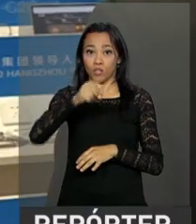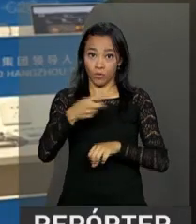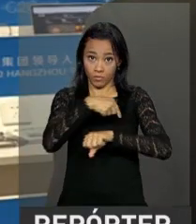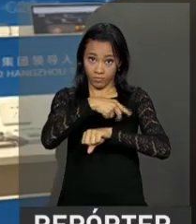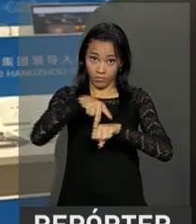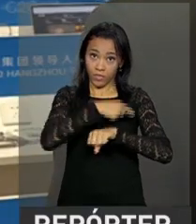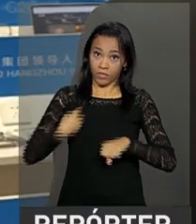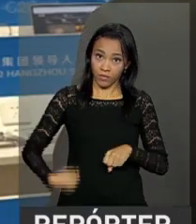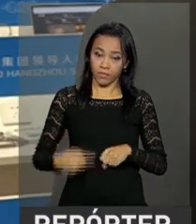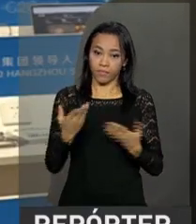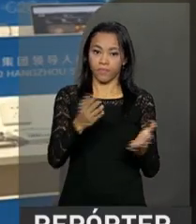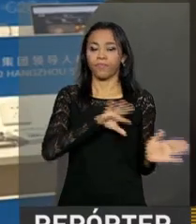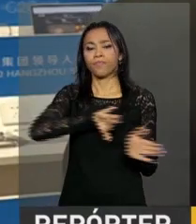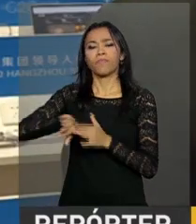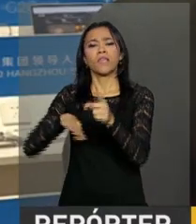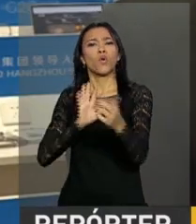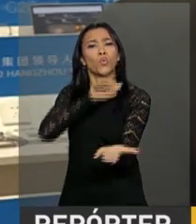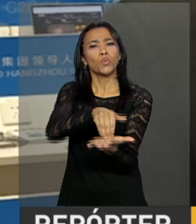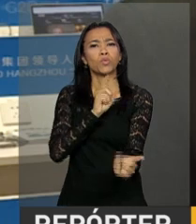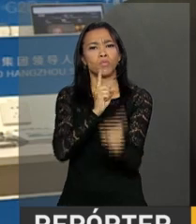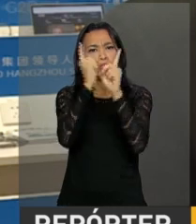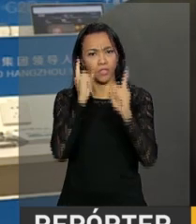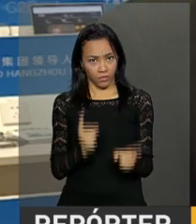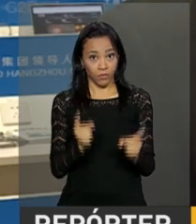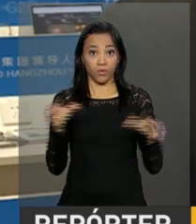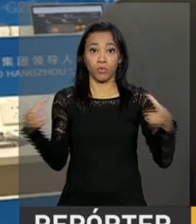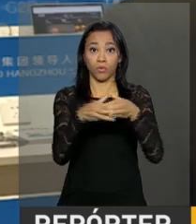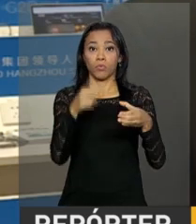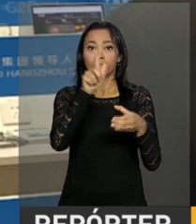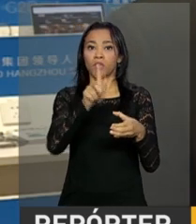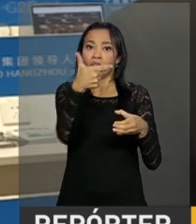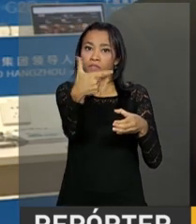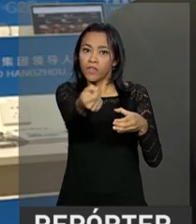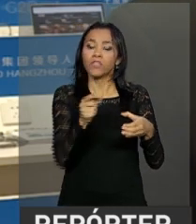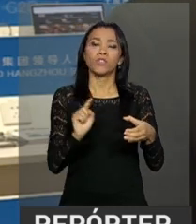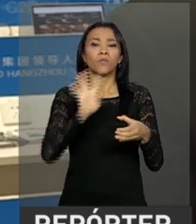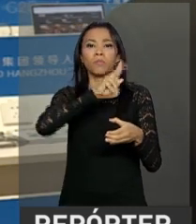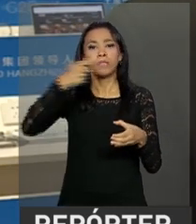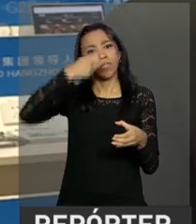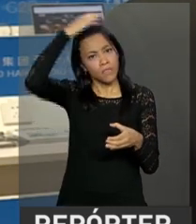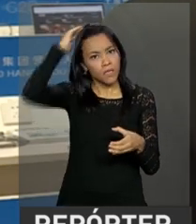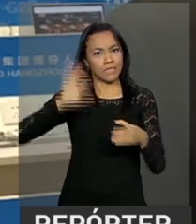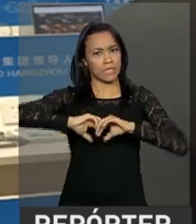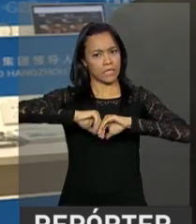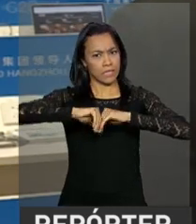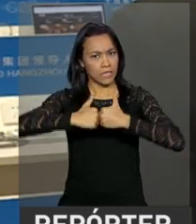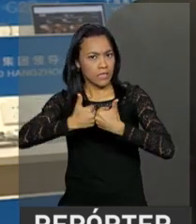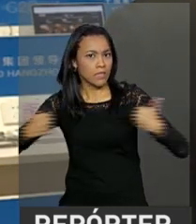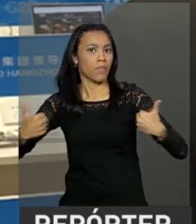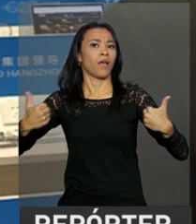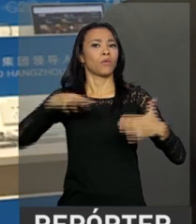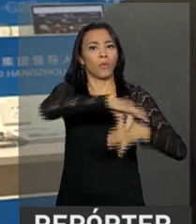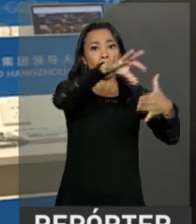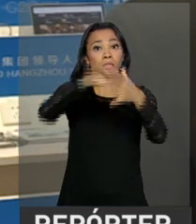Entre uma e outra sessão de trabalho, no último dia da cúpula do G20, o presidente Michel Temer teve encontros em separado com líderes do